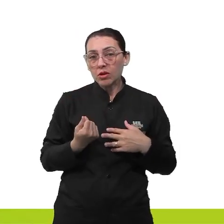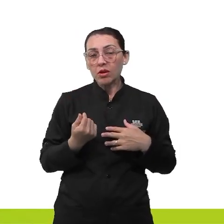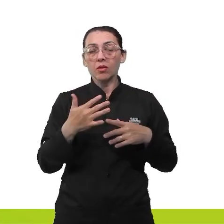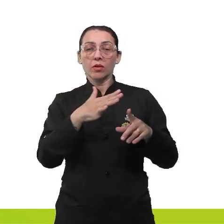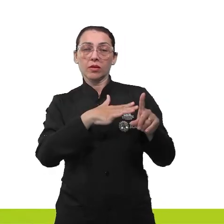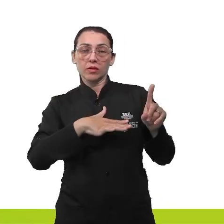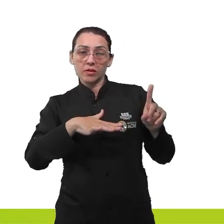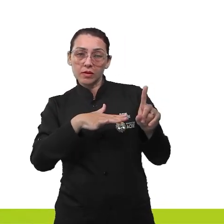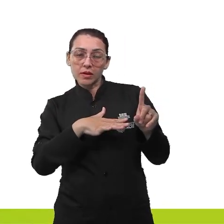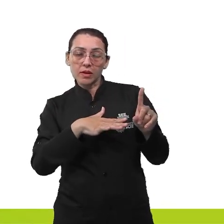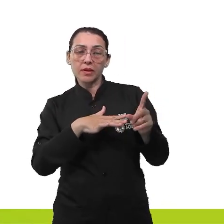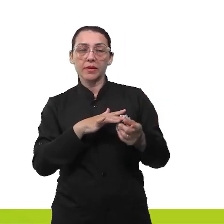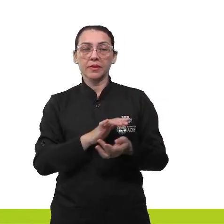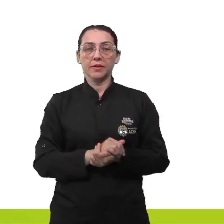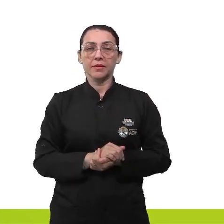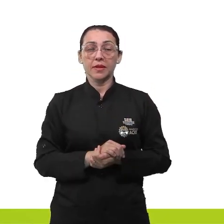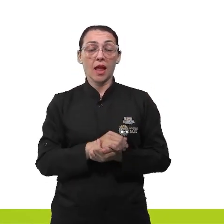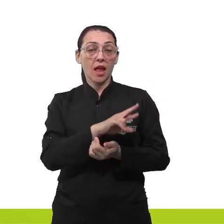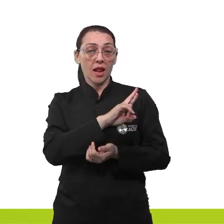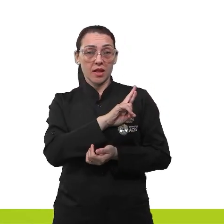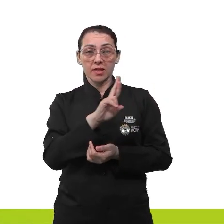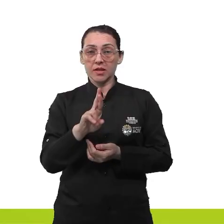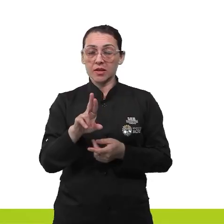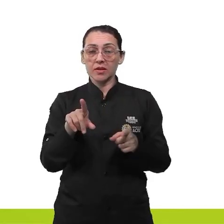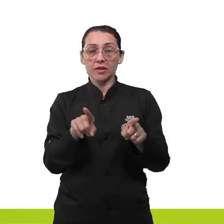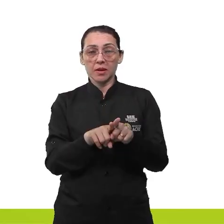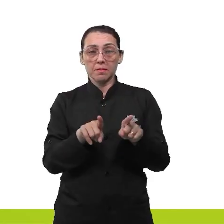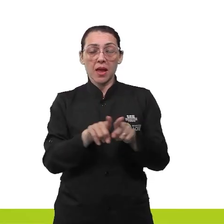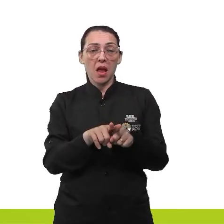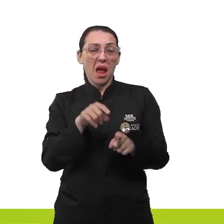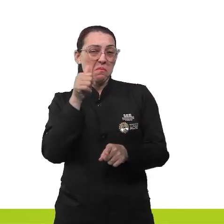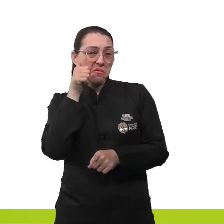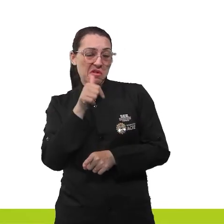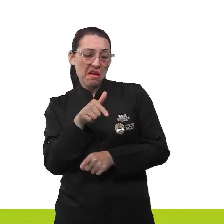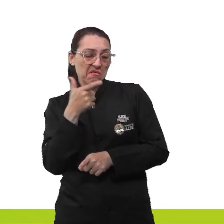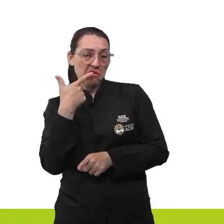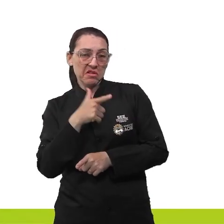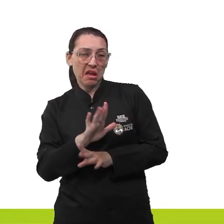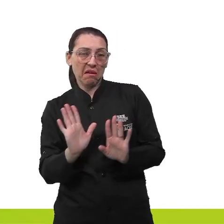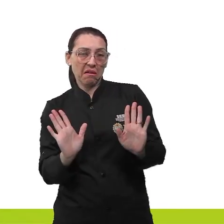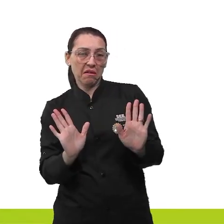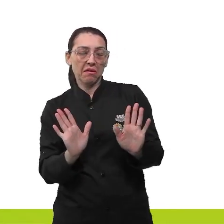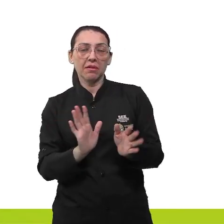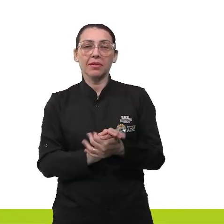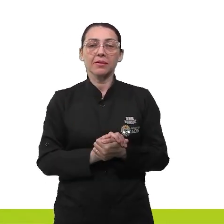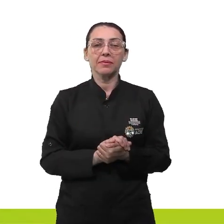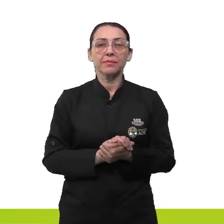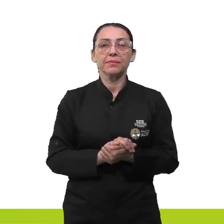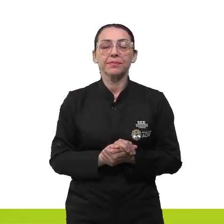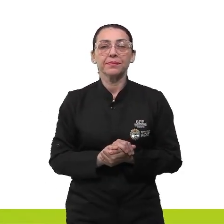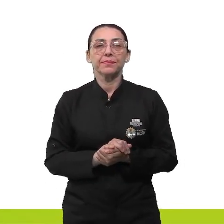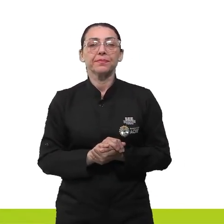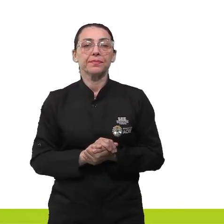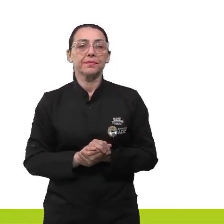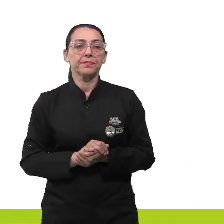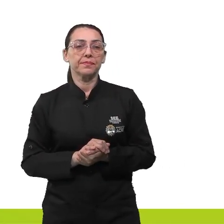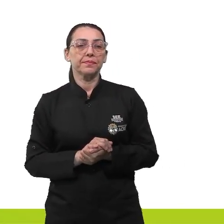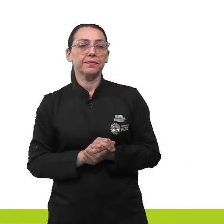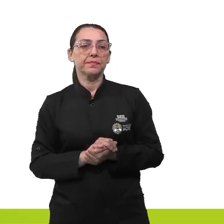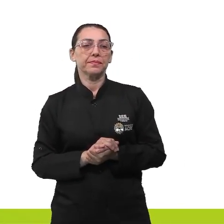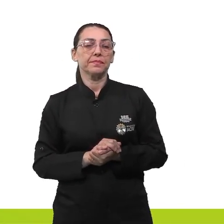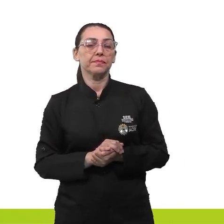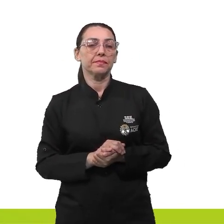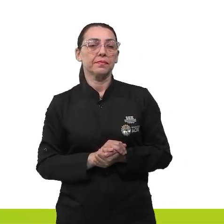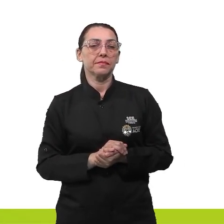aqui no texto, ó, né, religião, sexo, ou seja, é mulher, não consegue. Essas questões, né? E